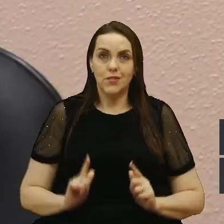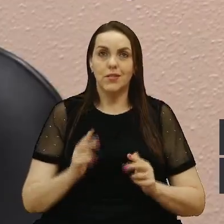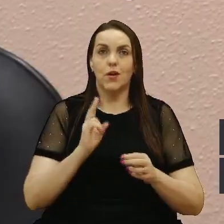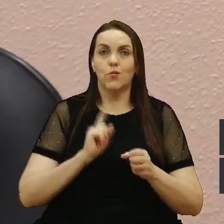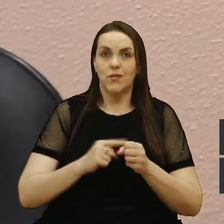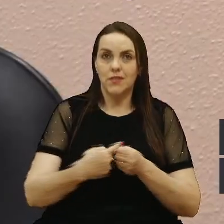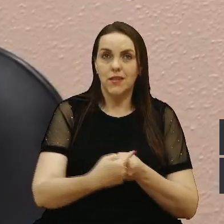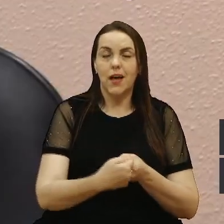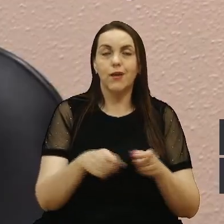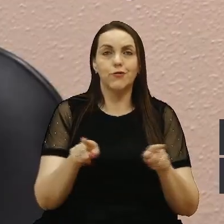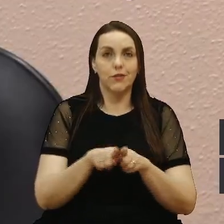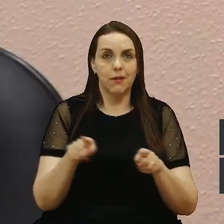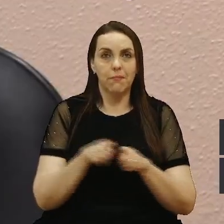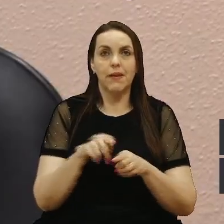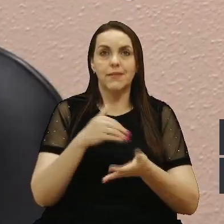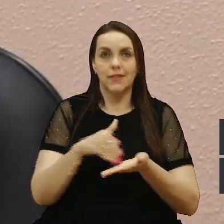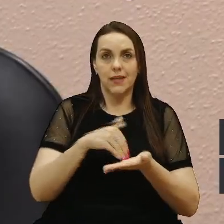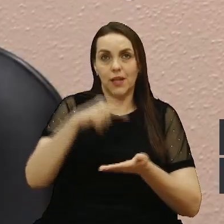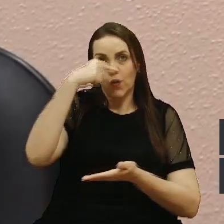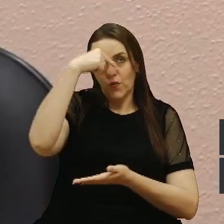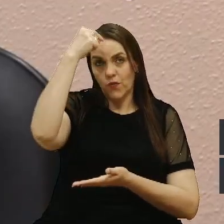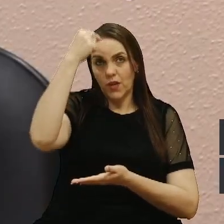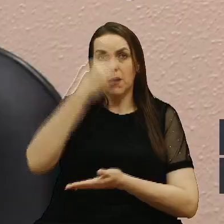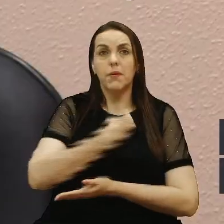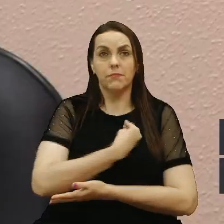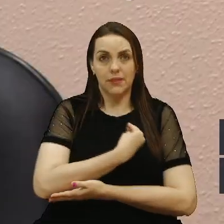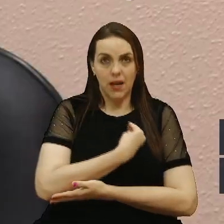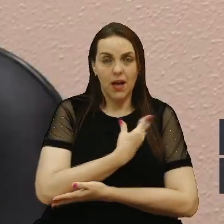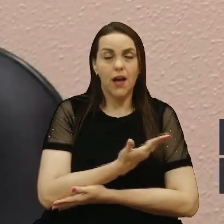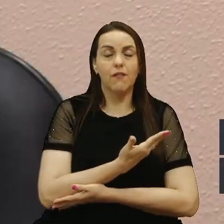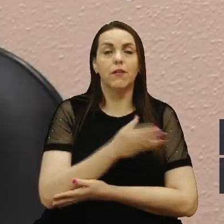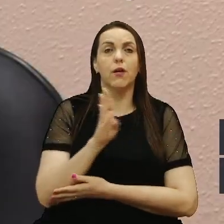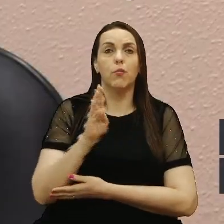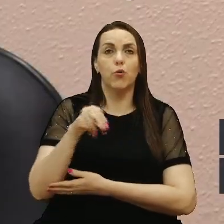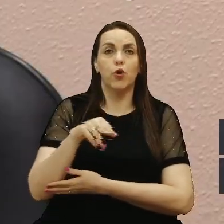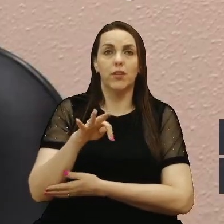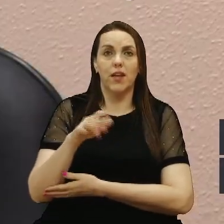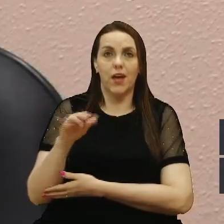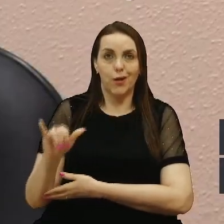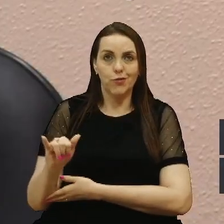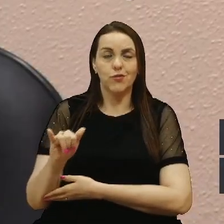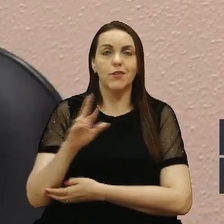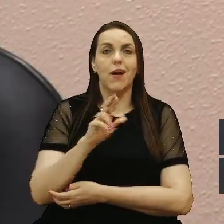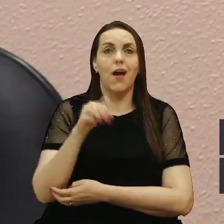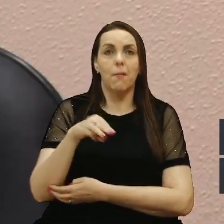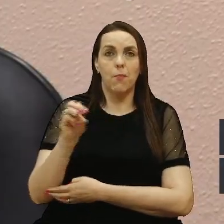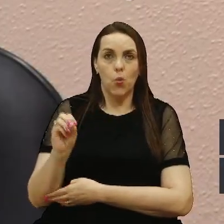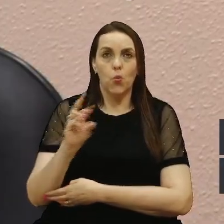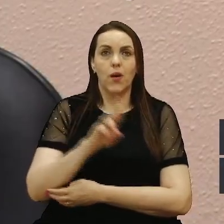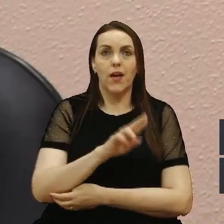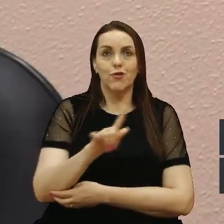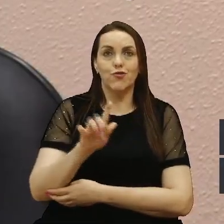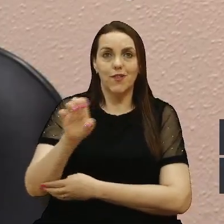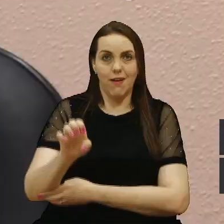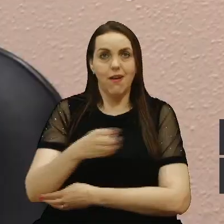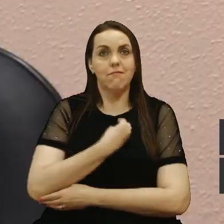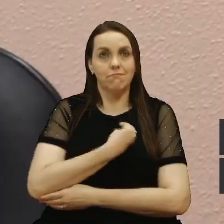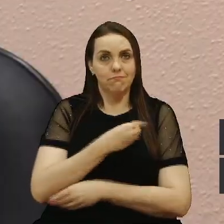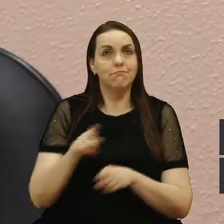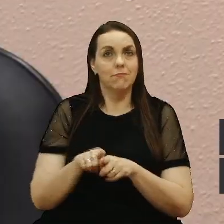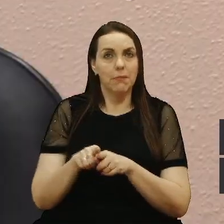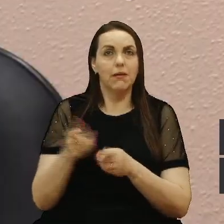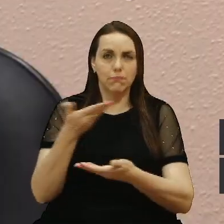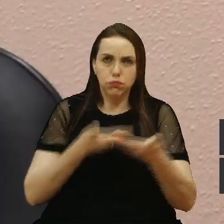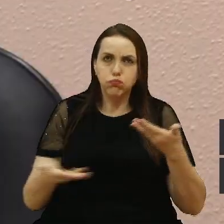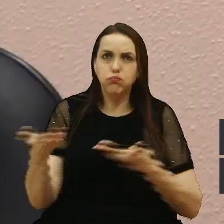secretário Weber estava, né, o secretário Boniatti estava, Ramon também, a RGE estava presente. Então, com as partes envolvidas,